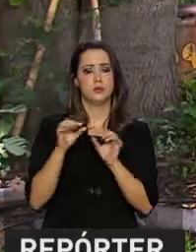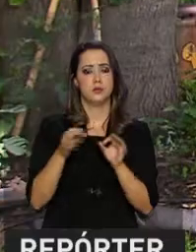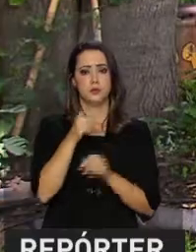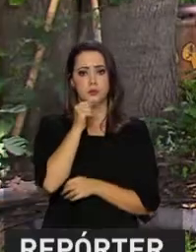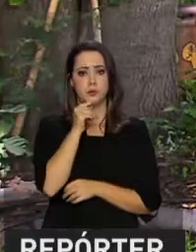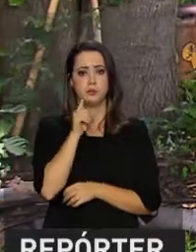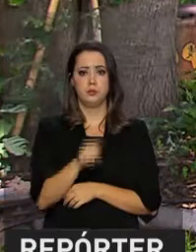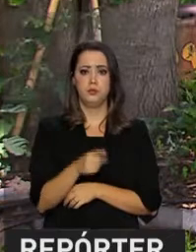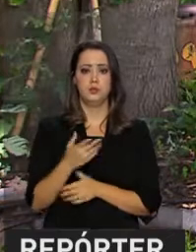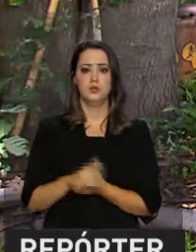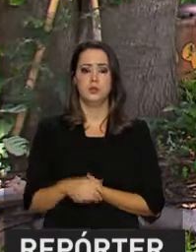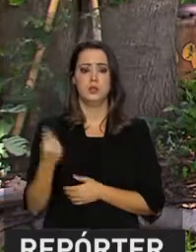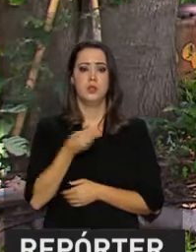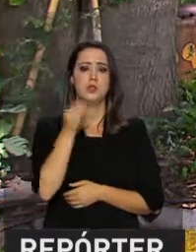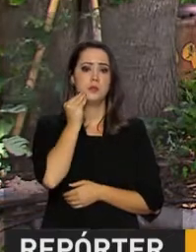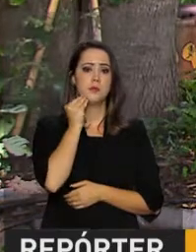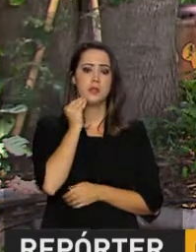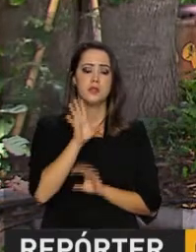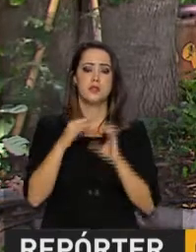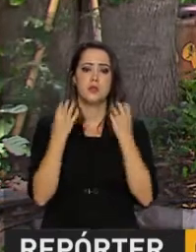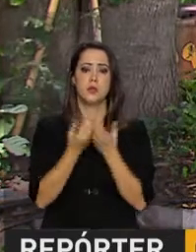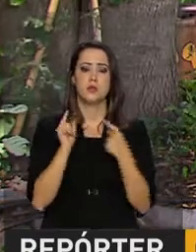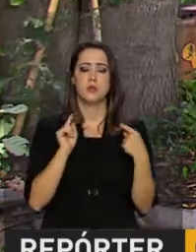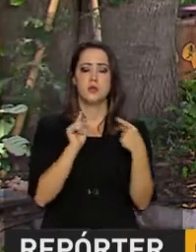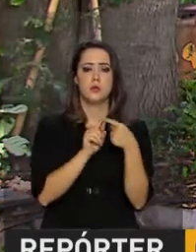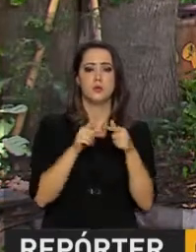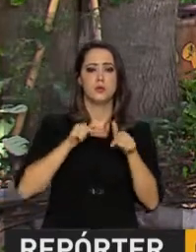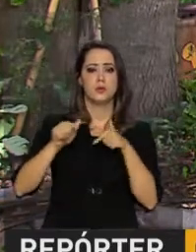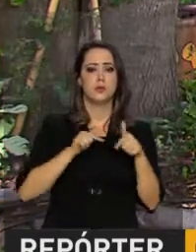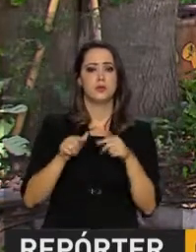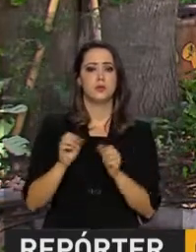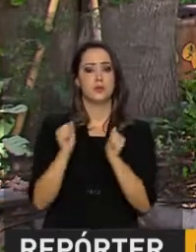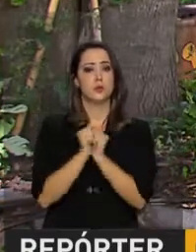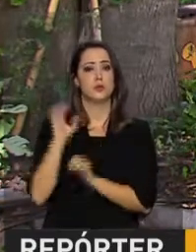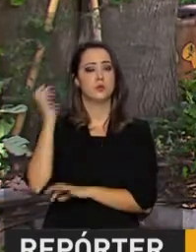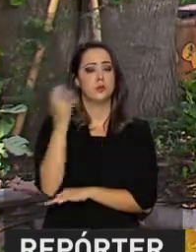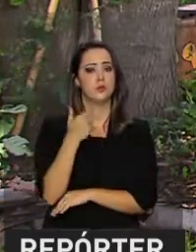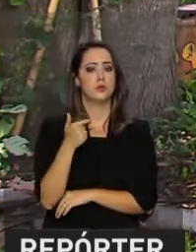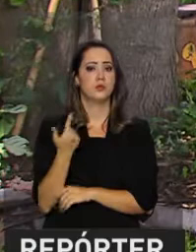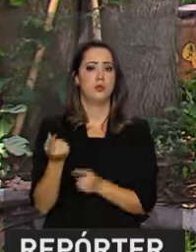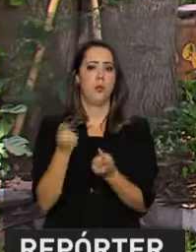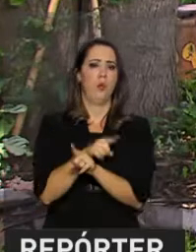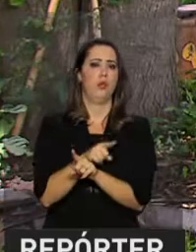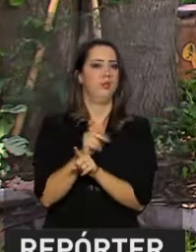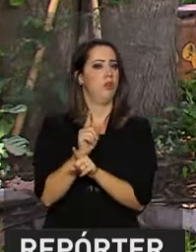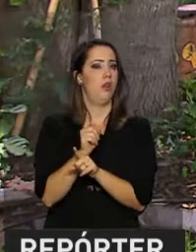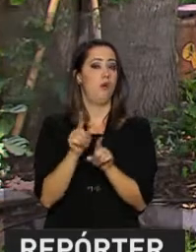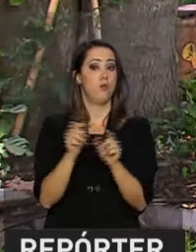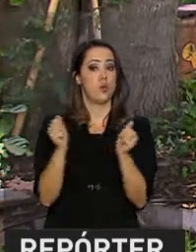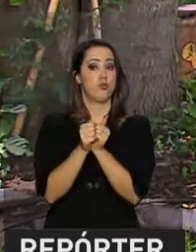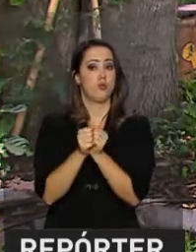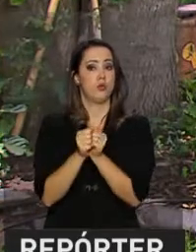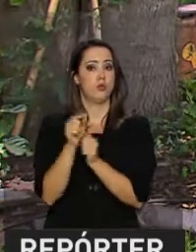experiência comunitária para preservar a água tem como meta trabalhar com a natureza não contra ela aumentar o